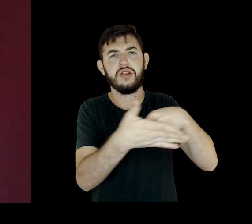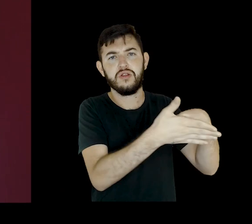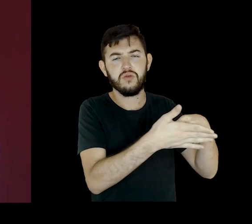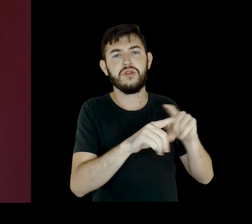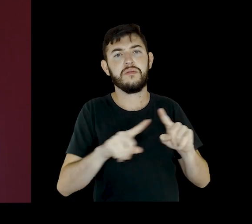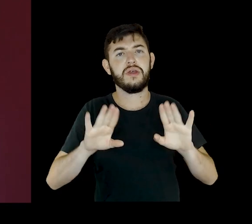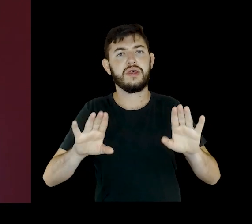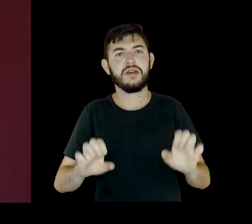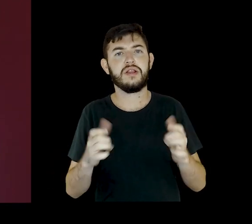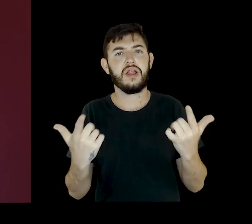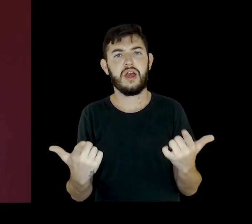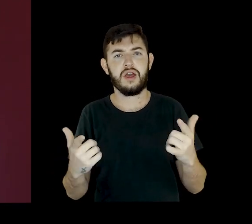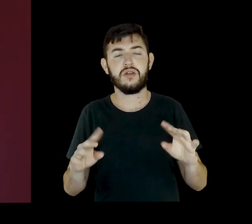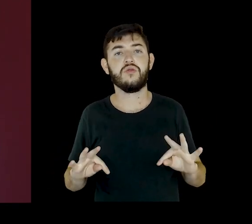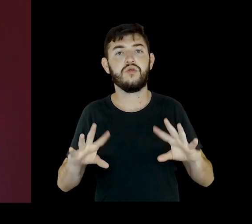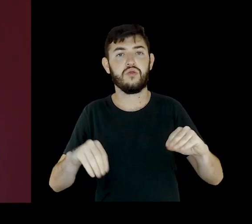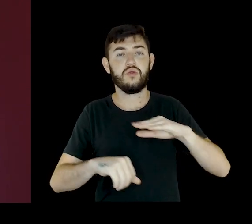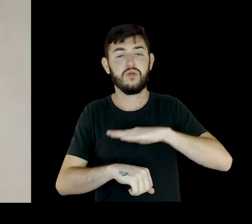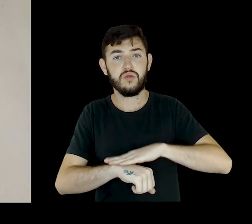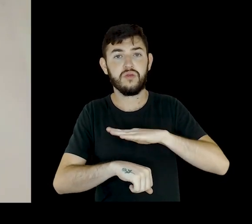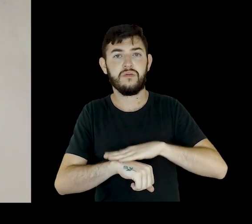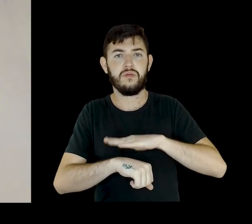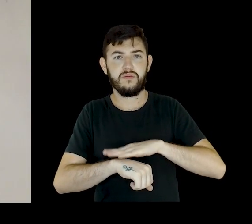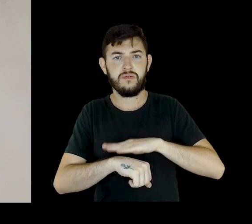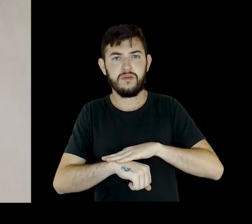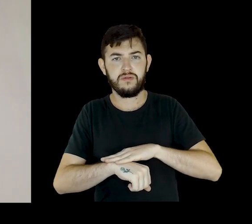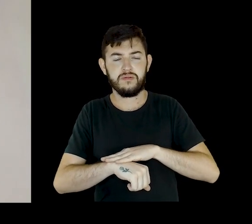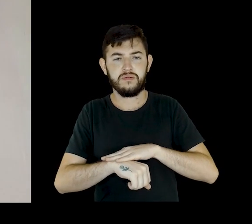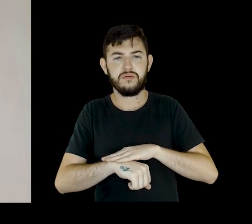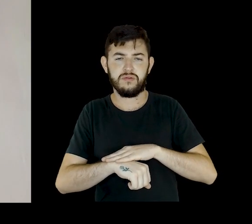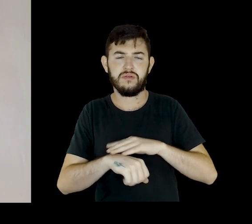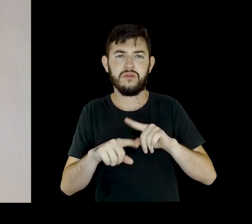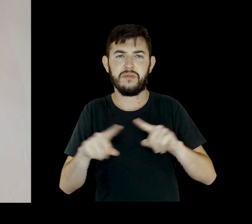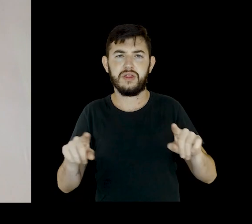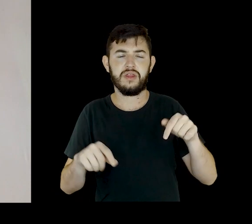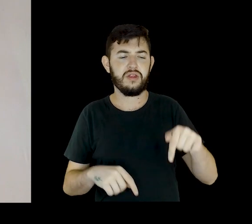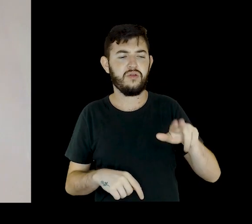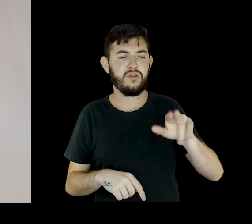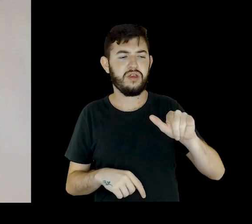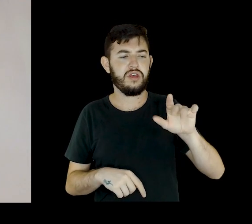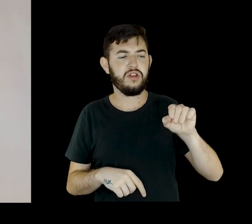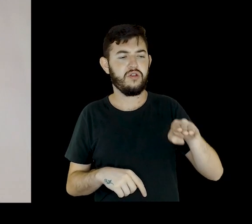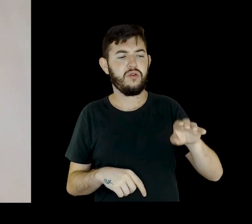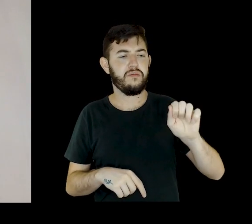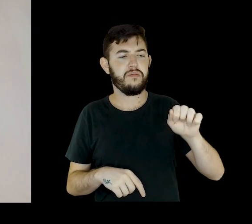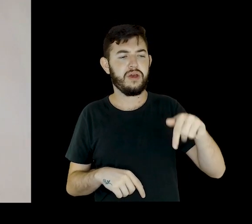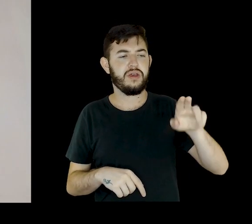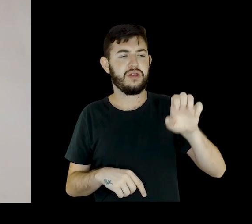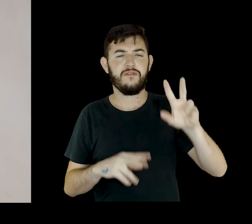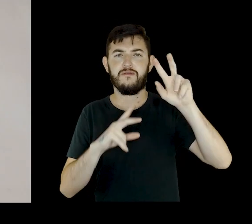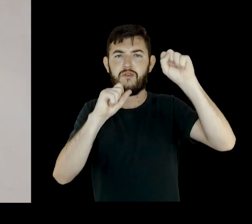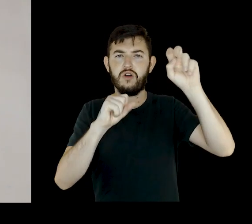e apoio assim, todos os movimentos do bairro, por exemplo, a questão do quilombar, que é uma questão cultural